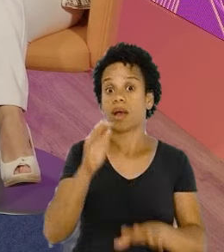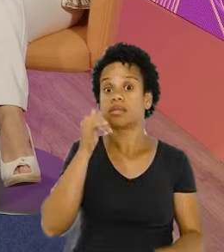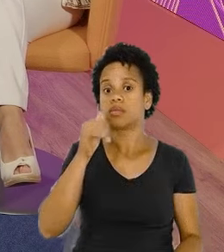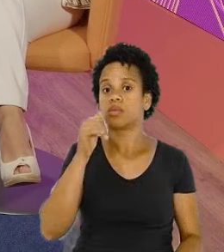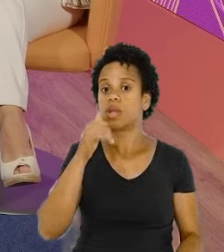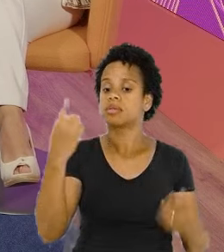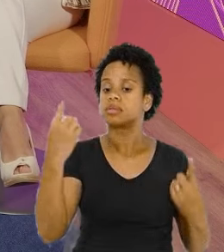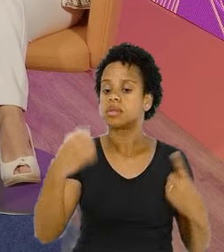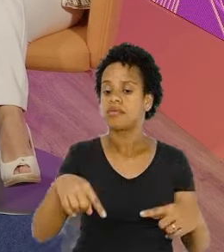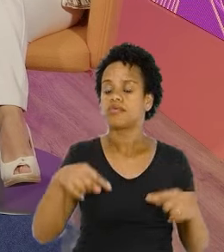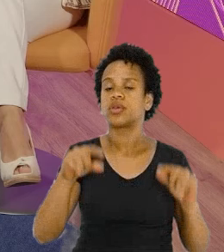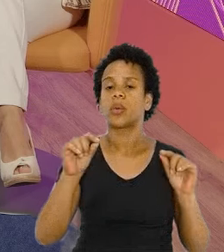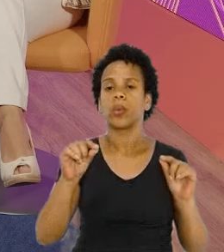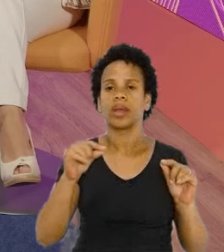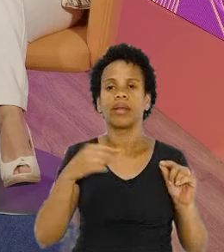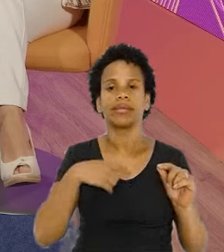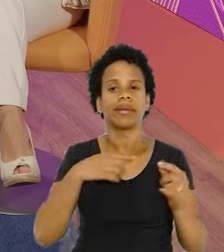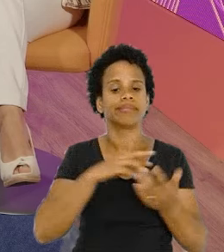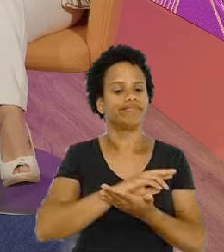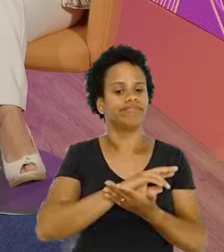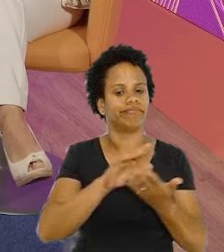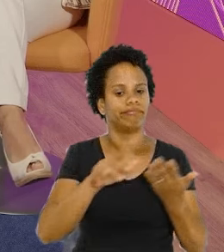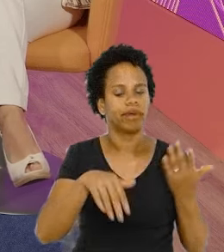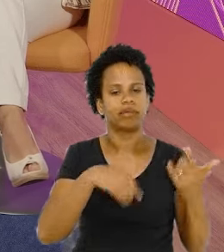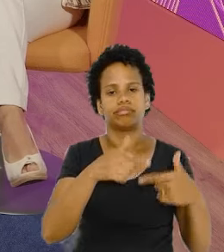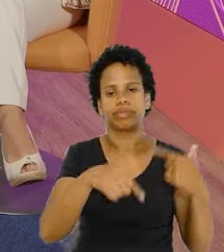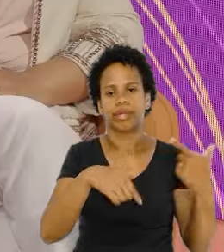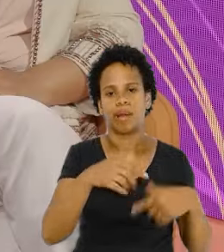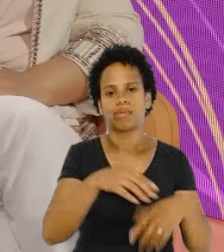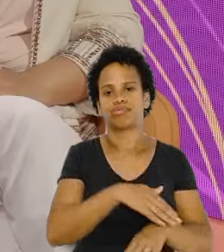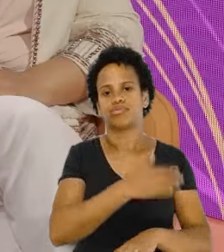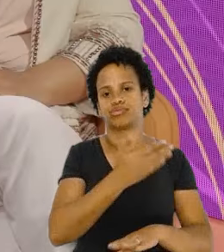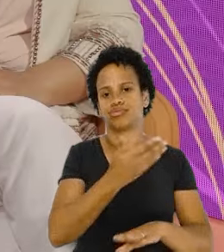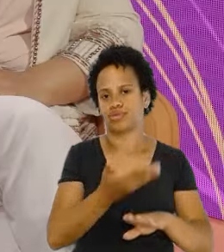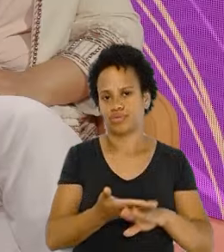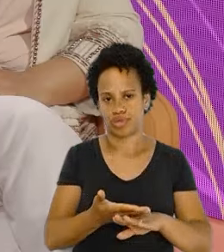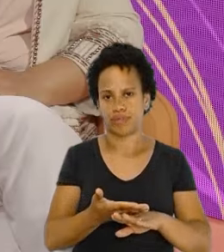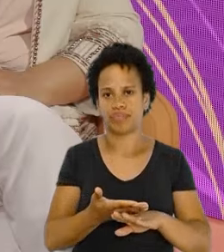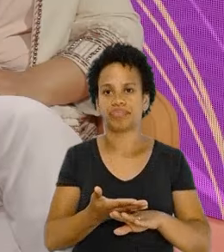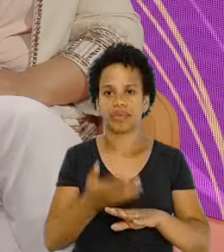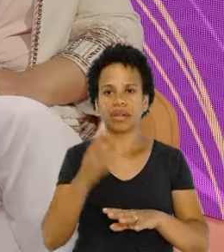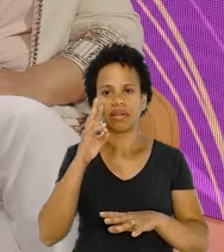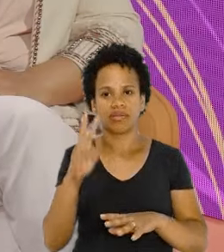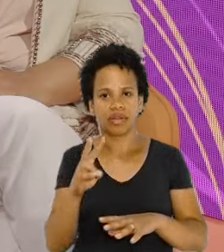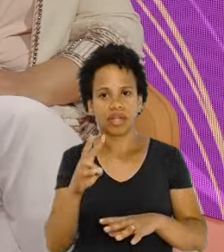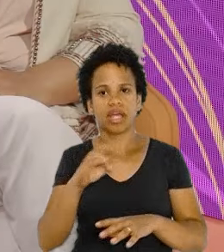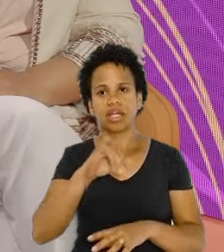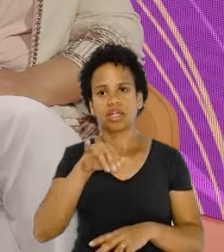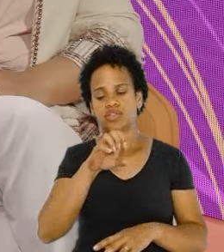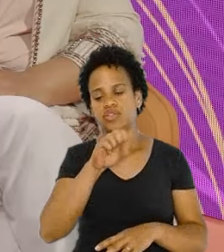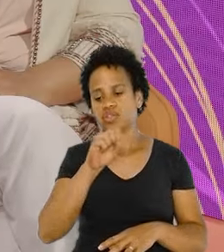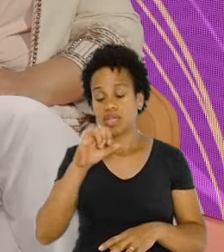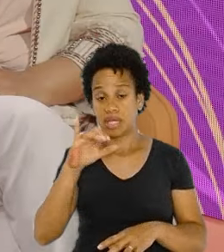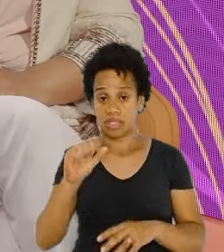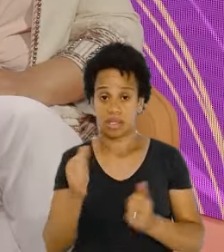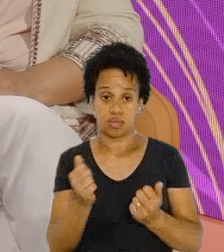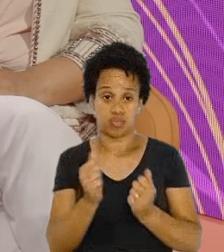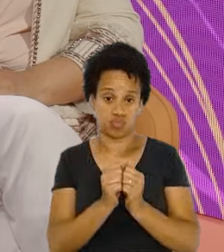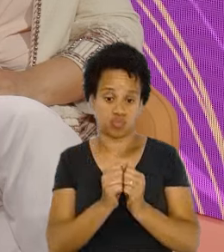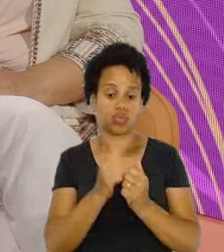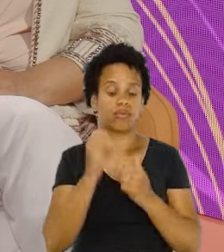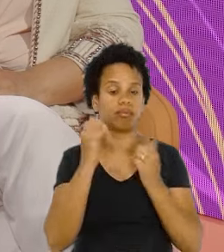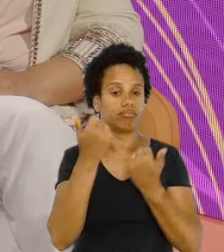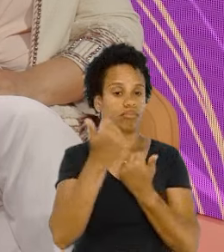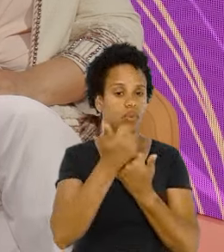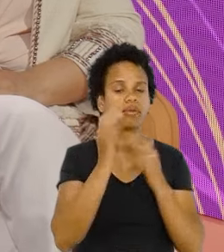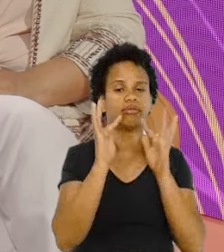questão das inúmeras tarefas que ela exerce durante o dia né então a gente viu aqui todo o aparato que a Jéssica tem junto com a família